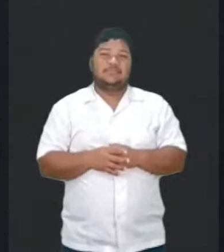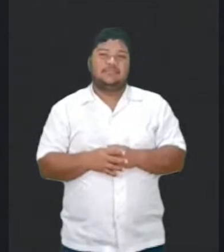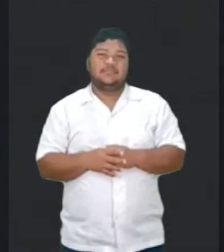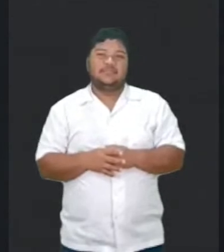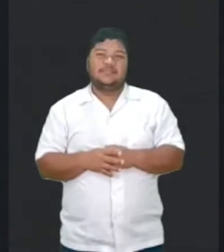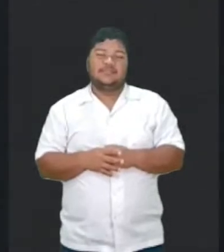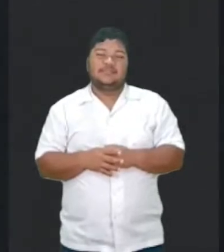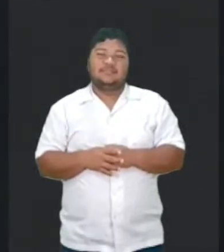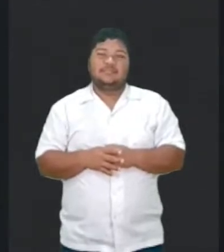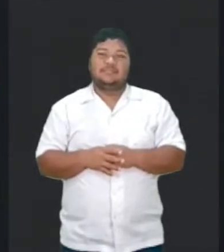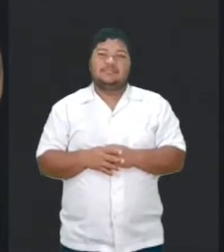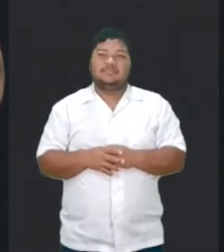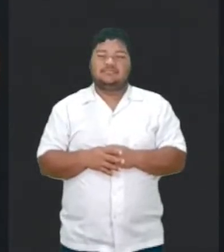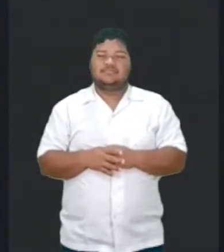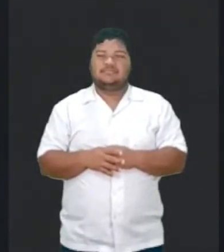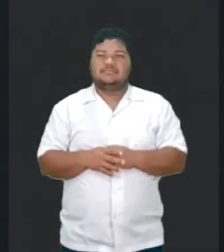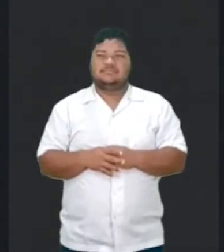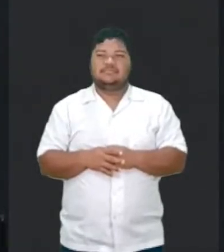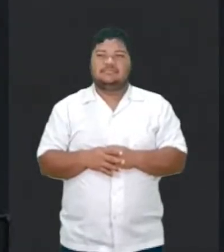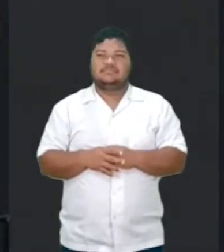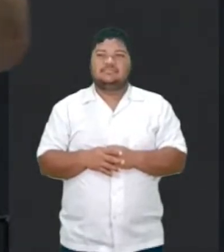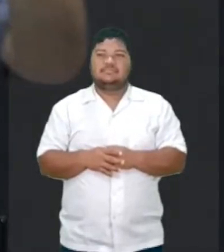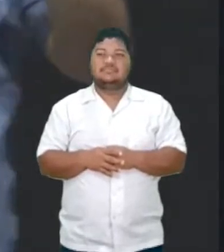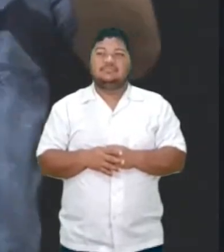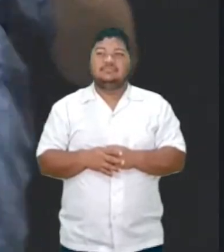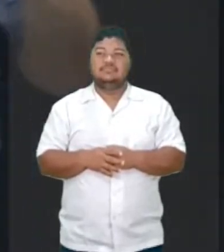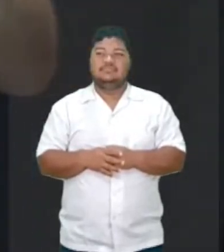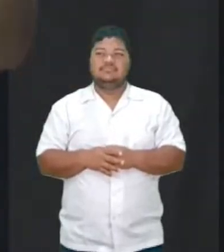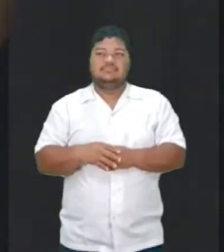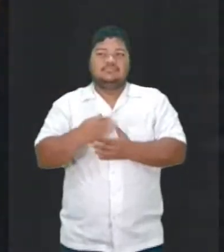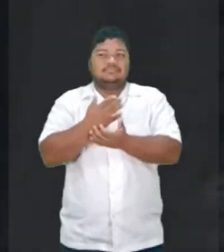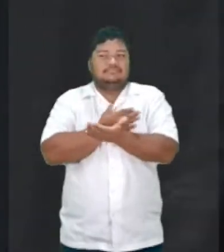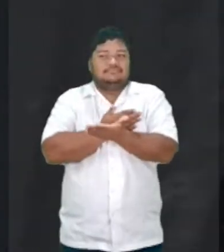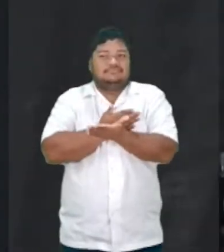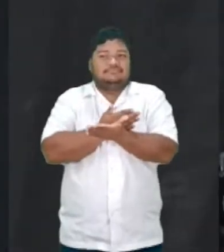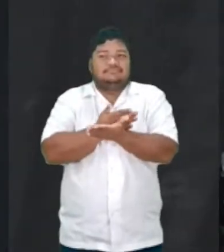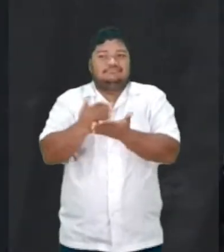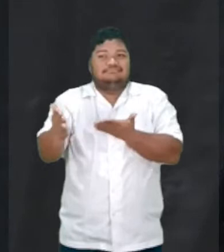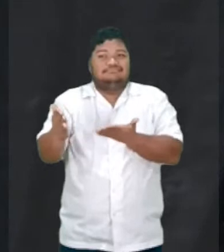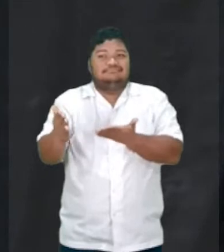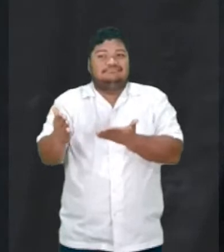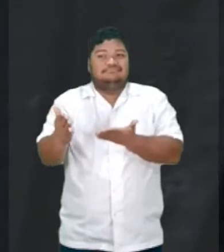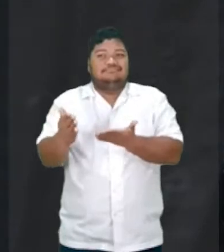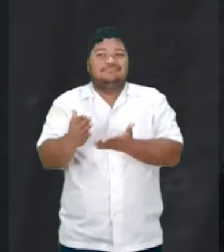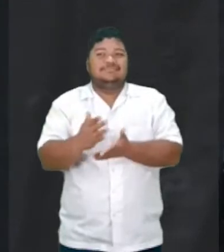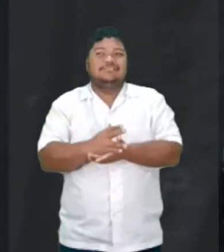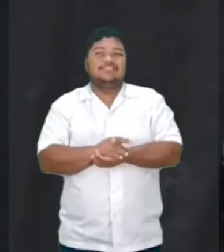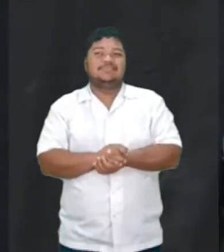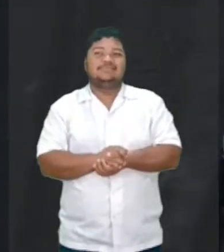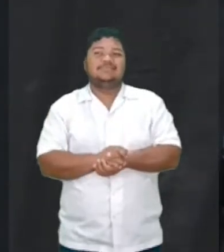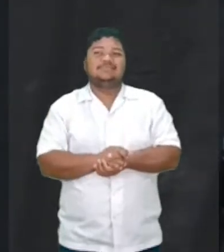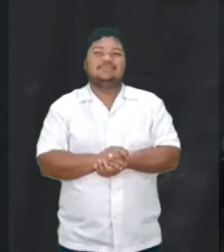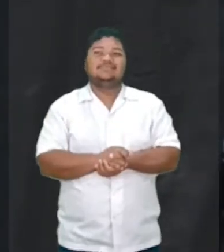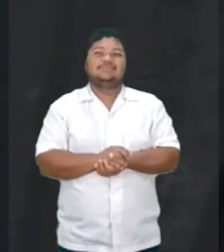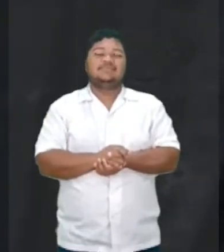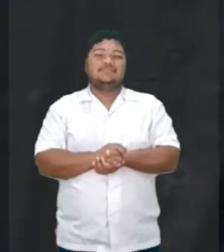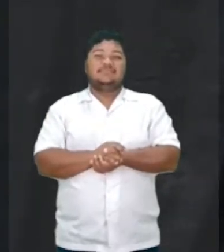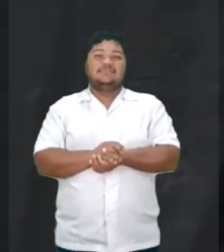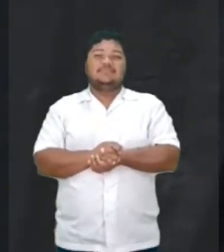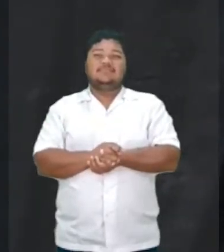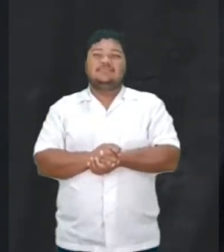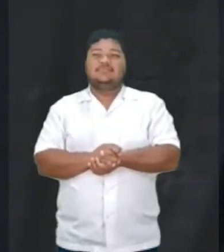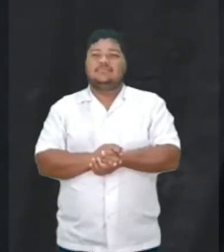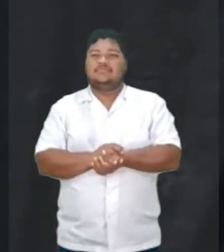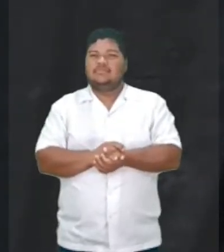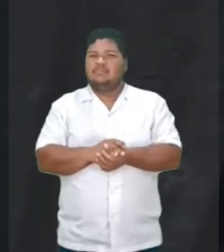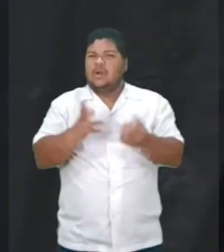tudo. E é impressionante que ele pega uma imagem, uma escuridão